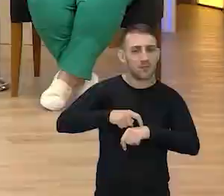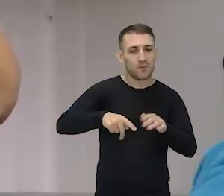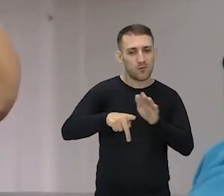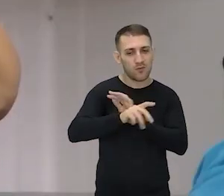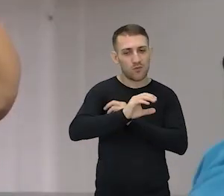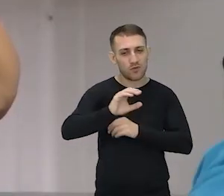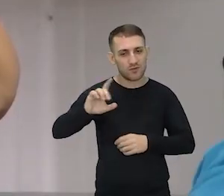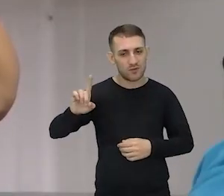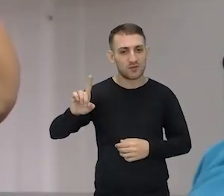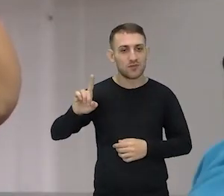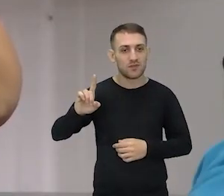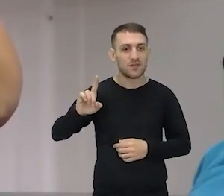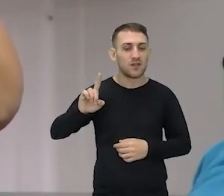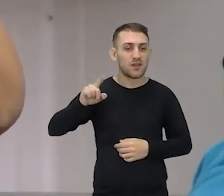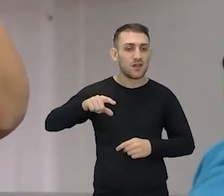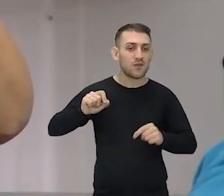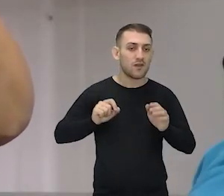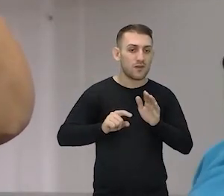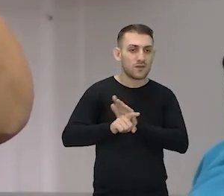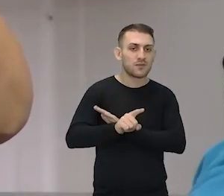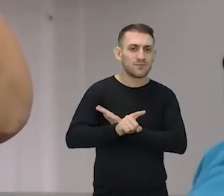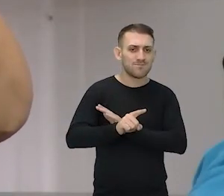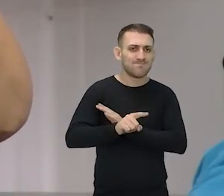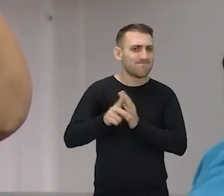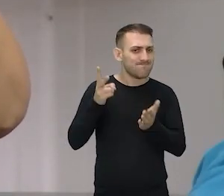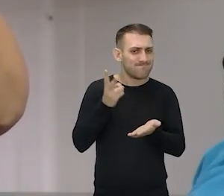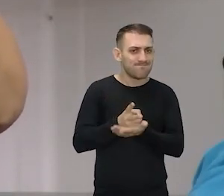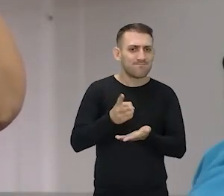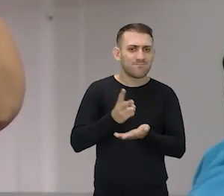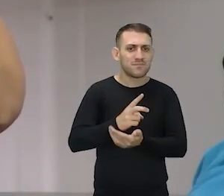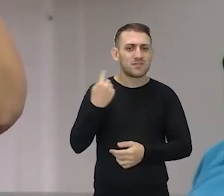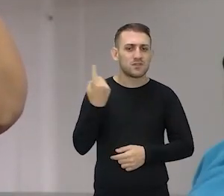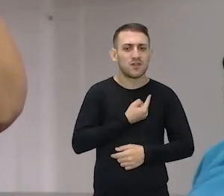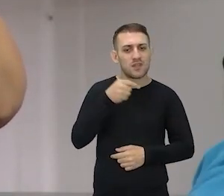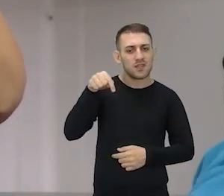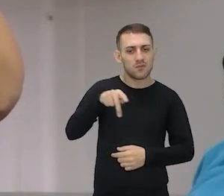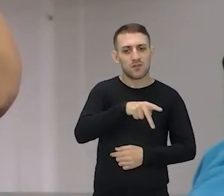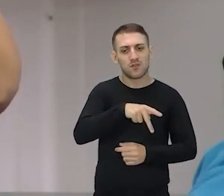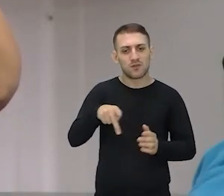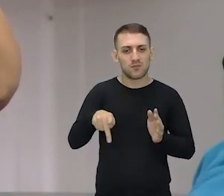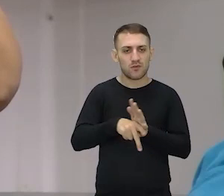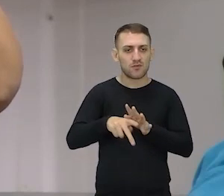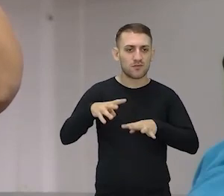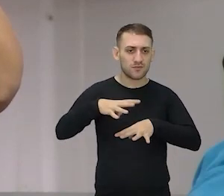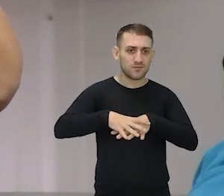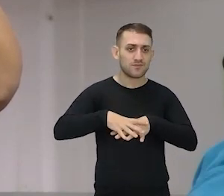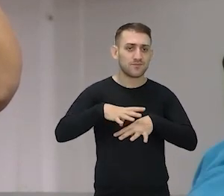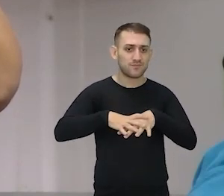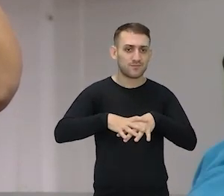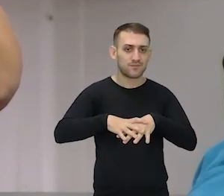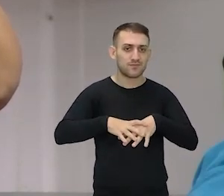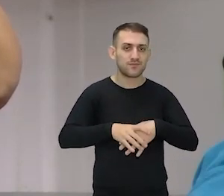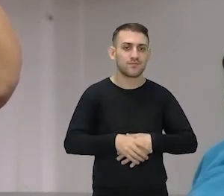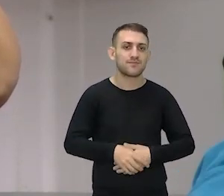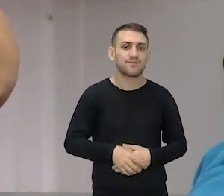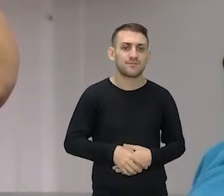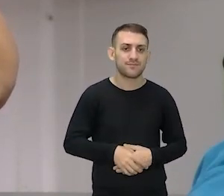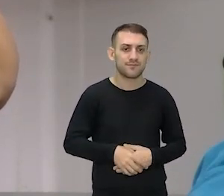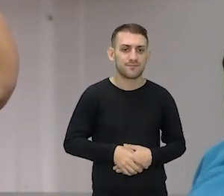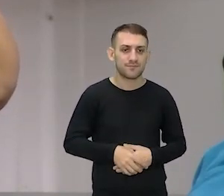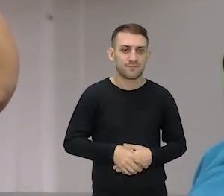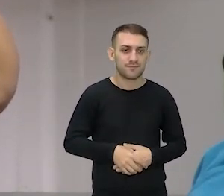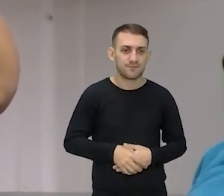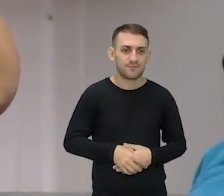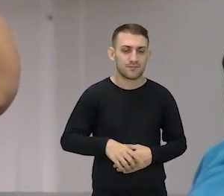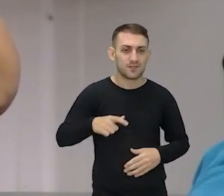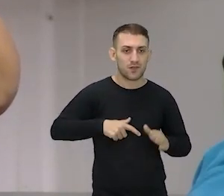coordenadora, e essa é uma pergunta muito pertinente a nós, professores de matemática, né? E, através